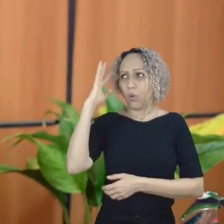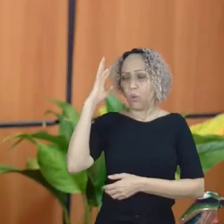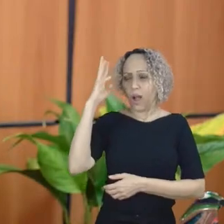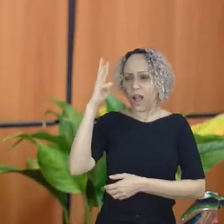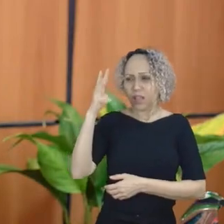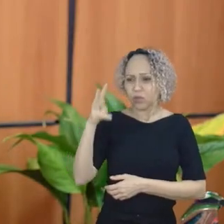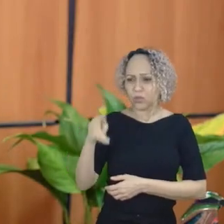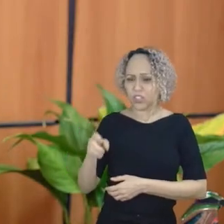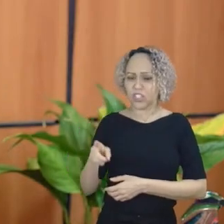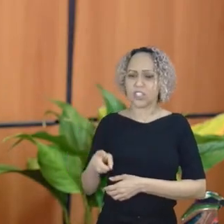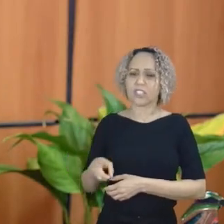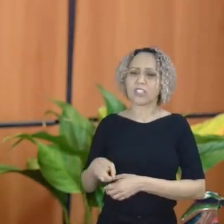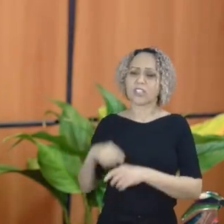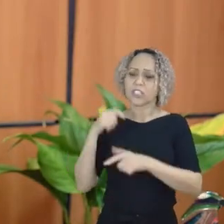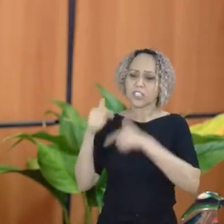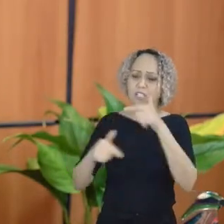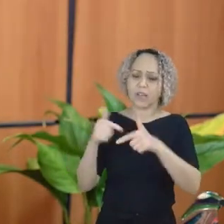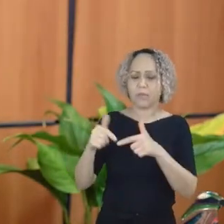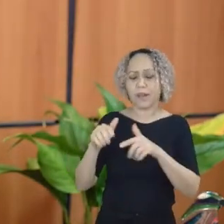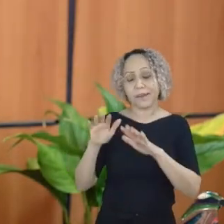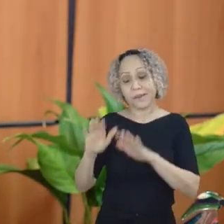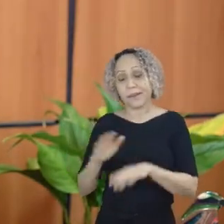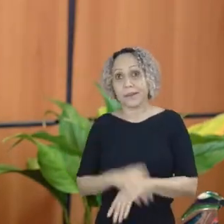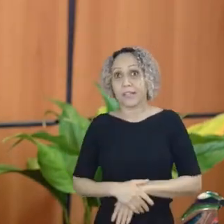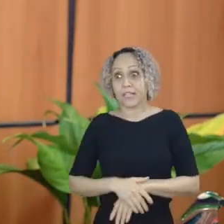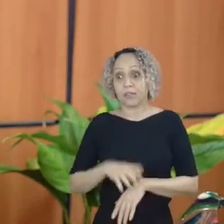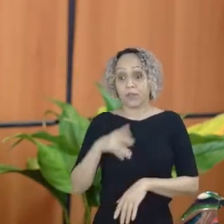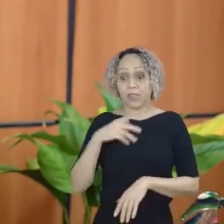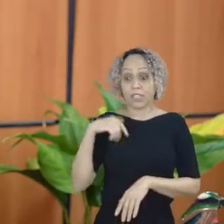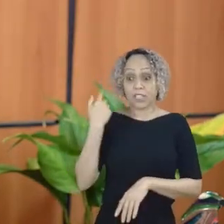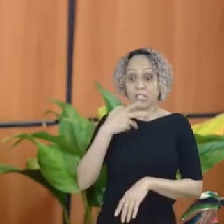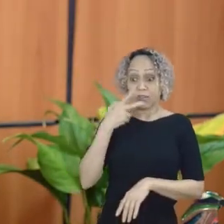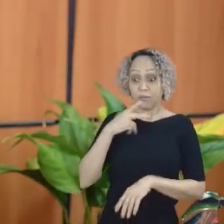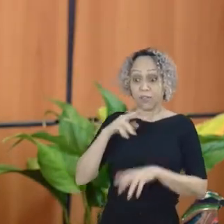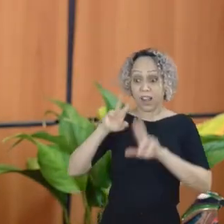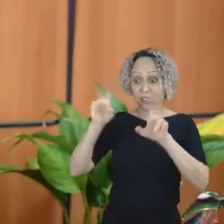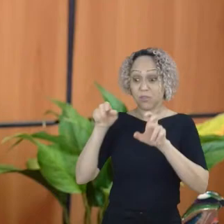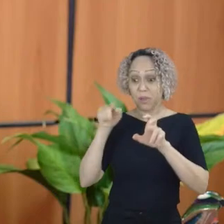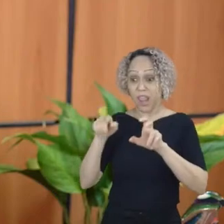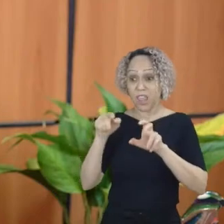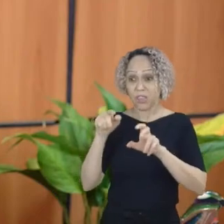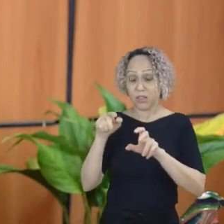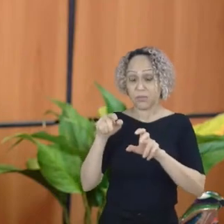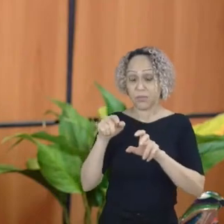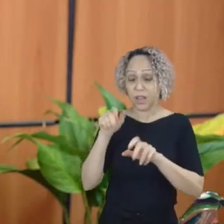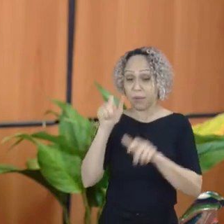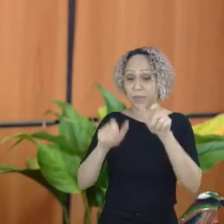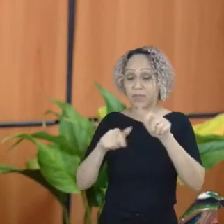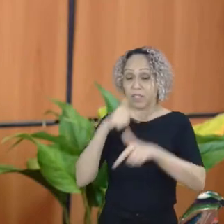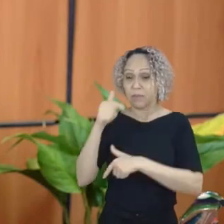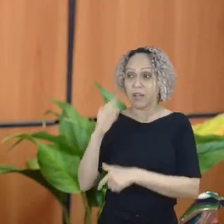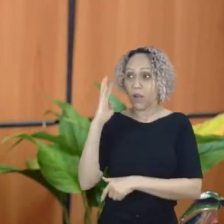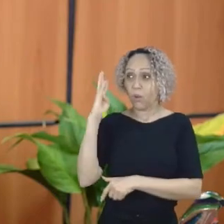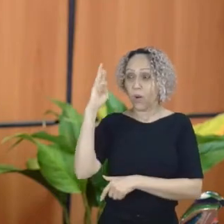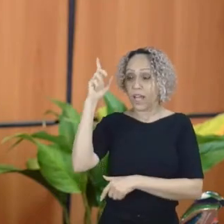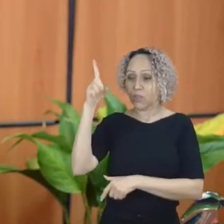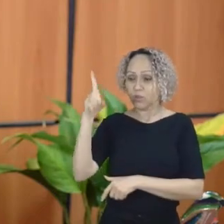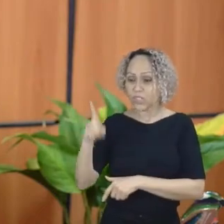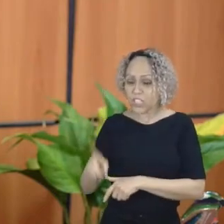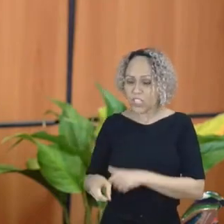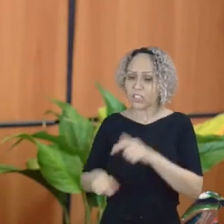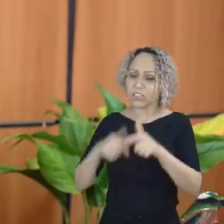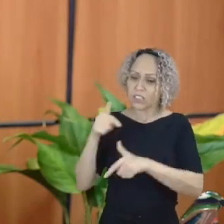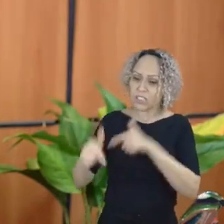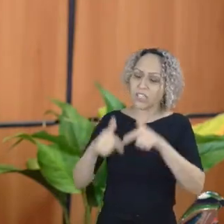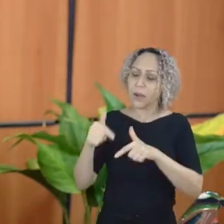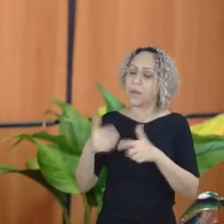disso, sempre o empresariado entra em pânico. Nós precisamos produzir. Tem atividade econômica, precisa que a empresa,